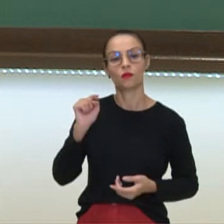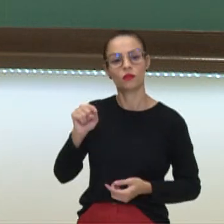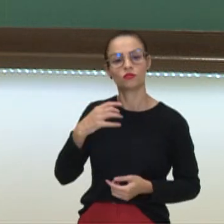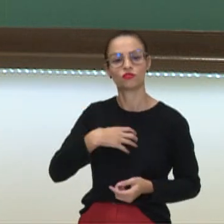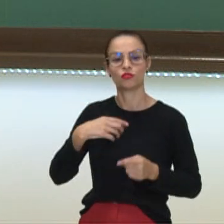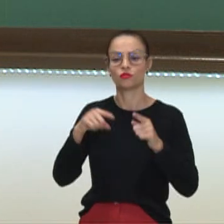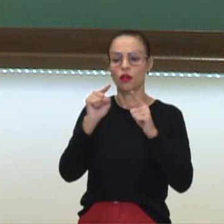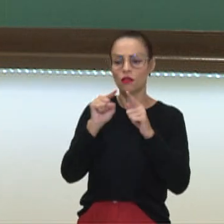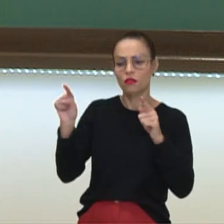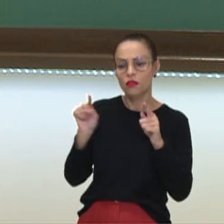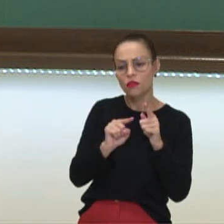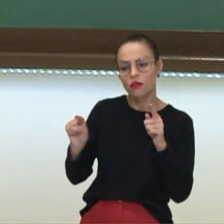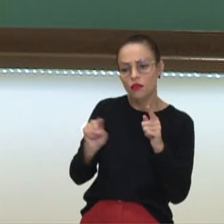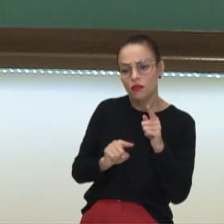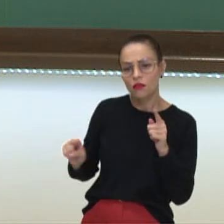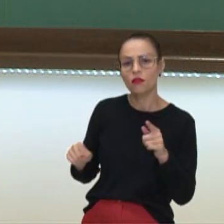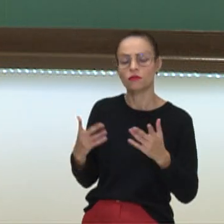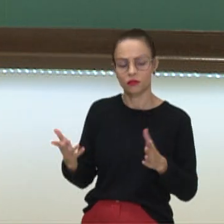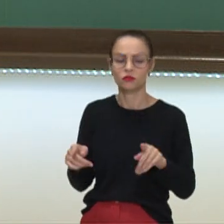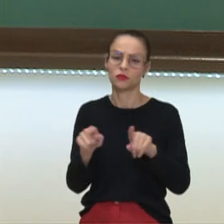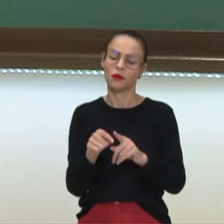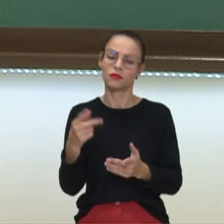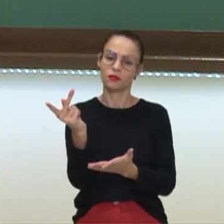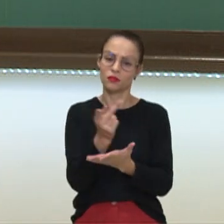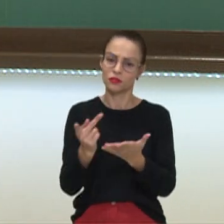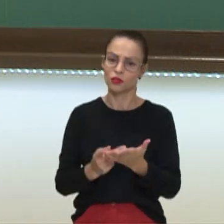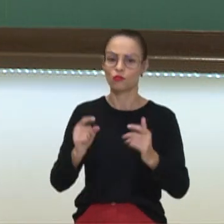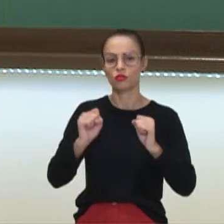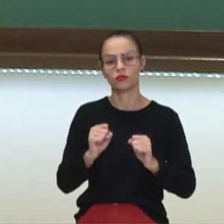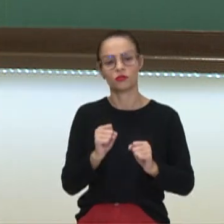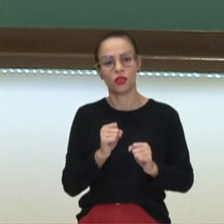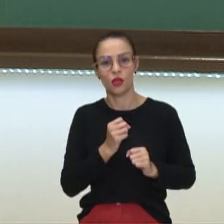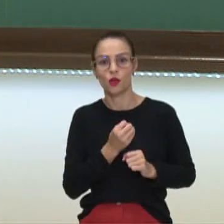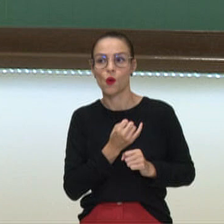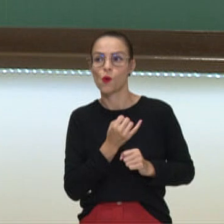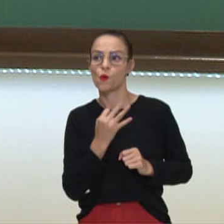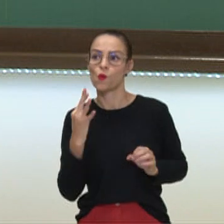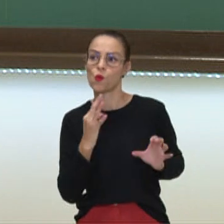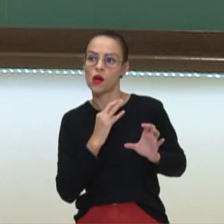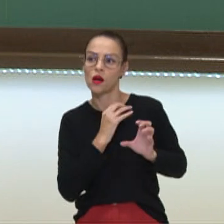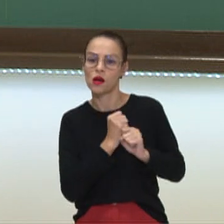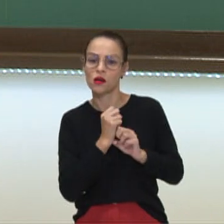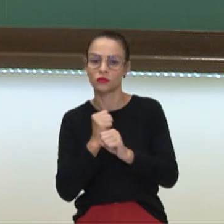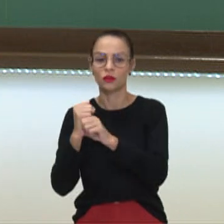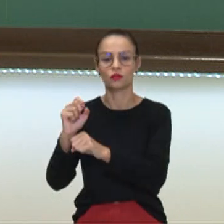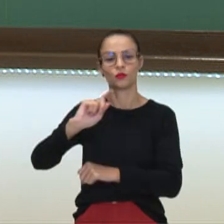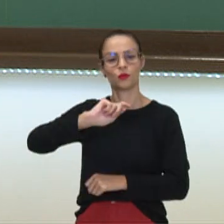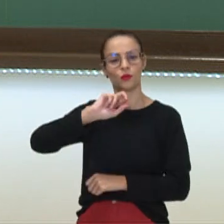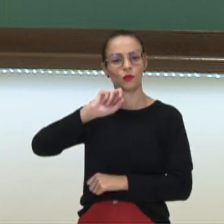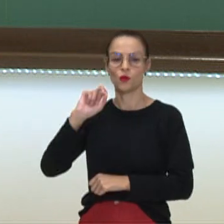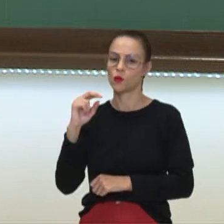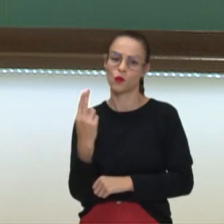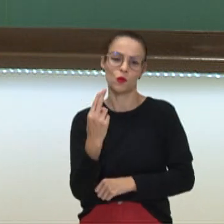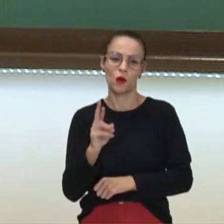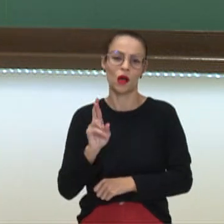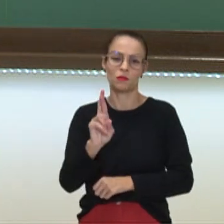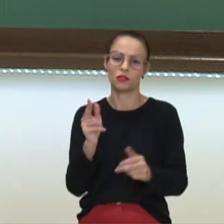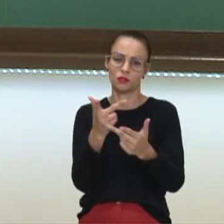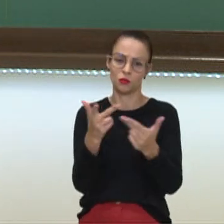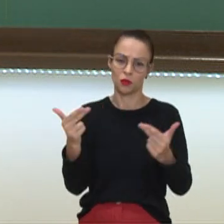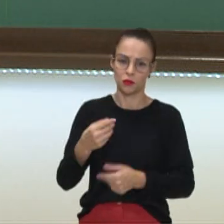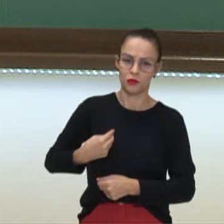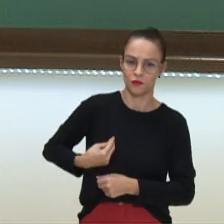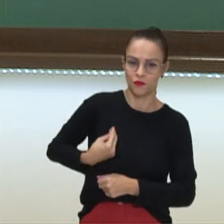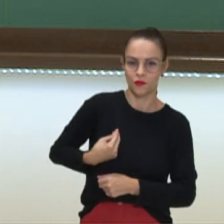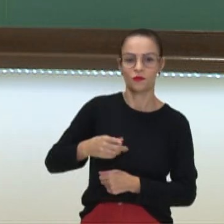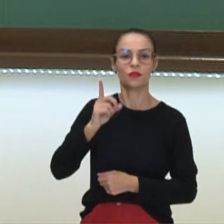que estão ali compondo esse desenho também, que também pode ser uma contagem ou representação de algo que eles viveram ali no cotidiano